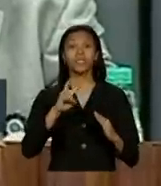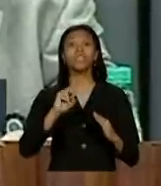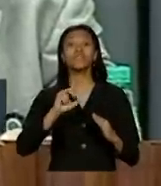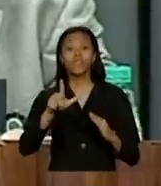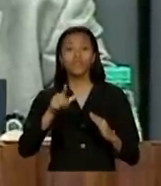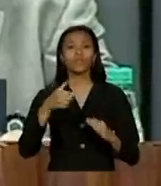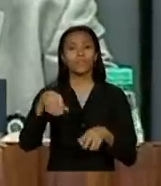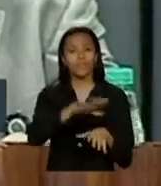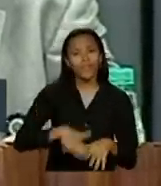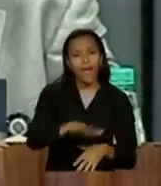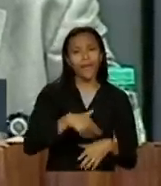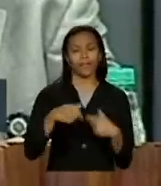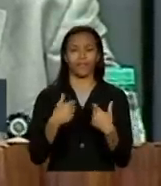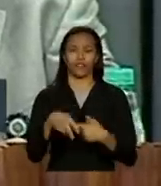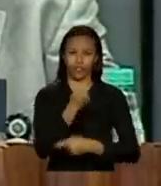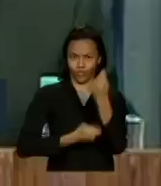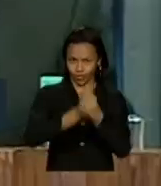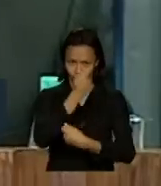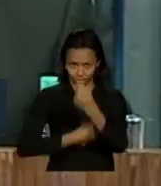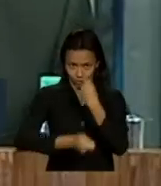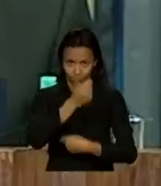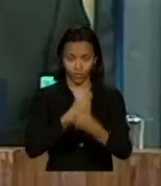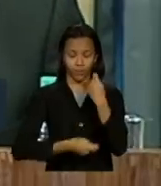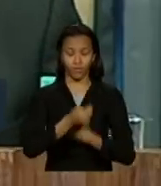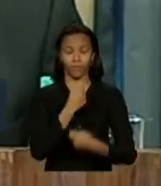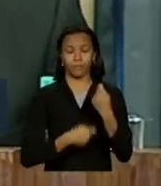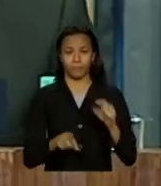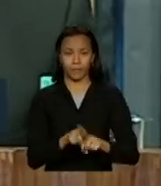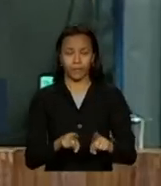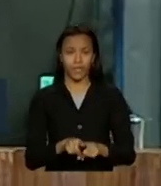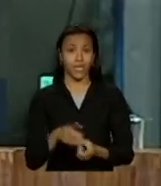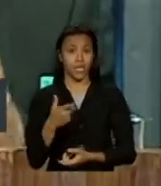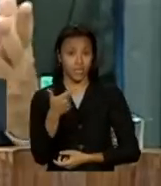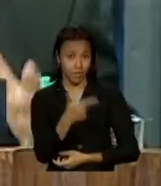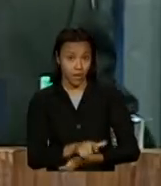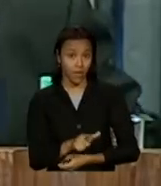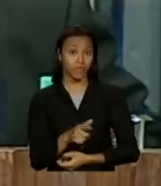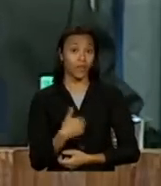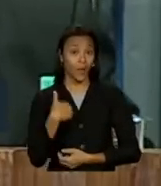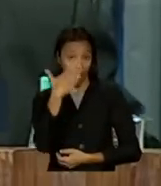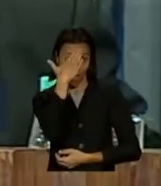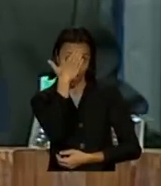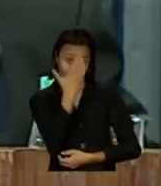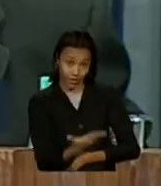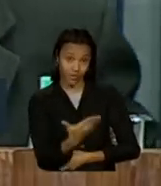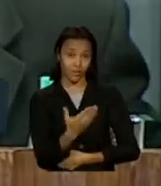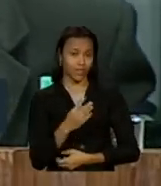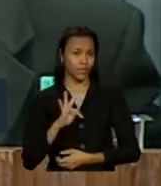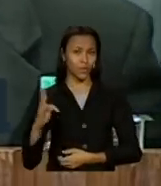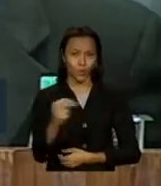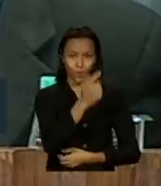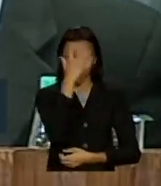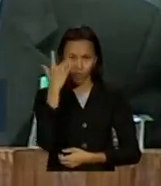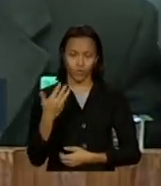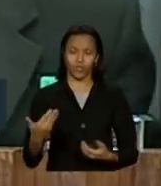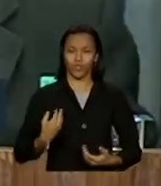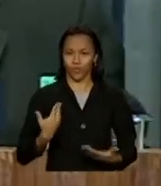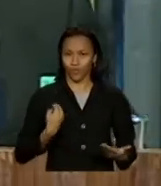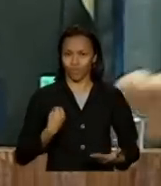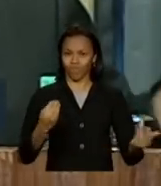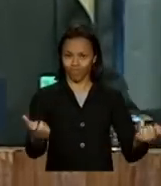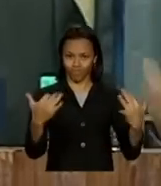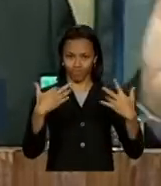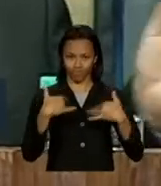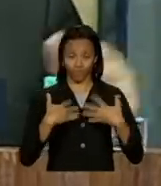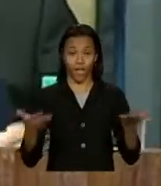área de gestão e sem mais demora eu quero então agradecer a de novo a presença de todos e passo Já a